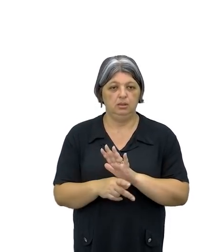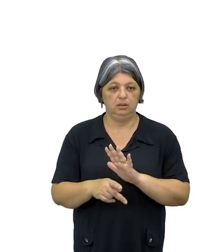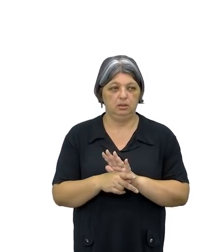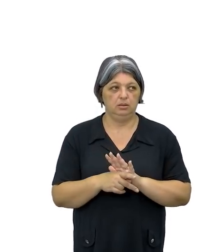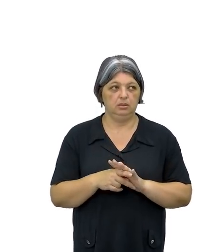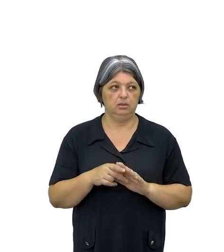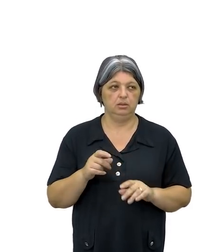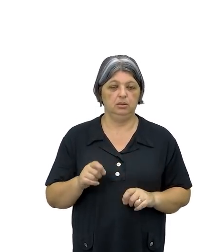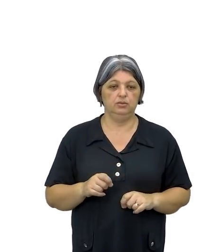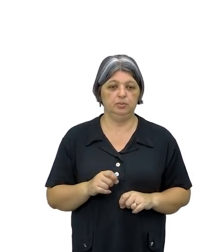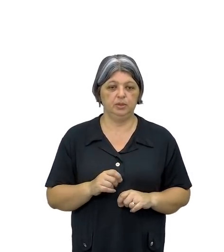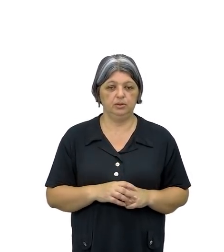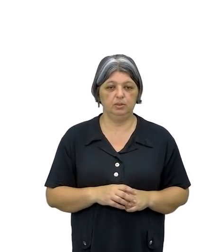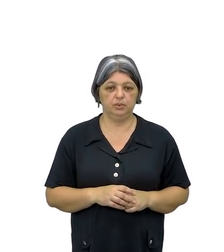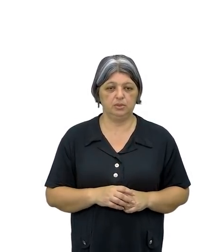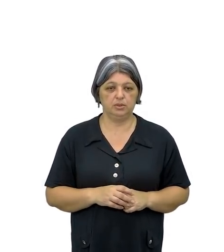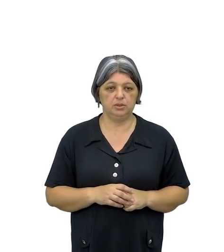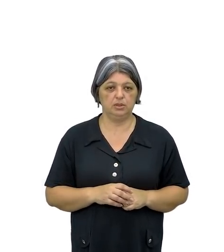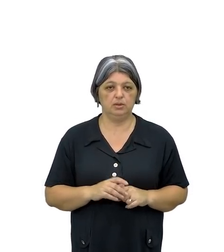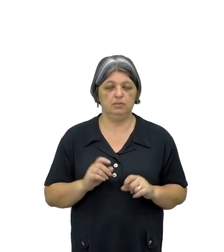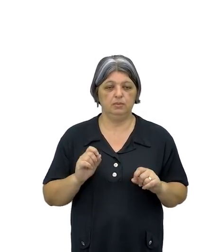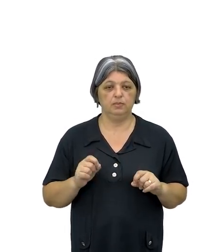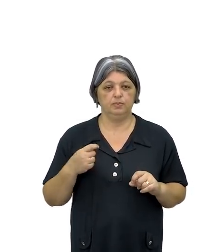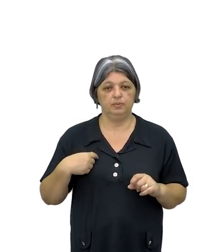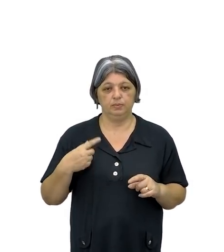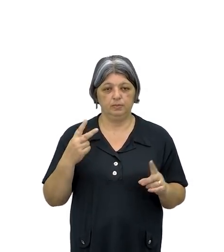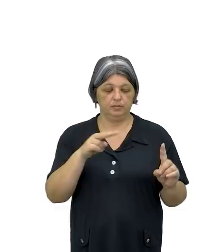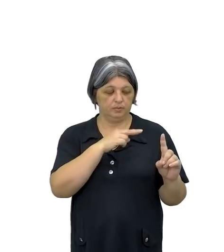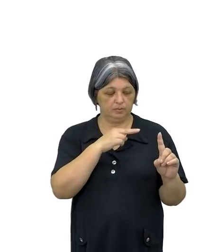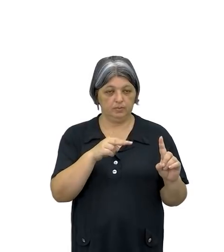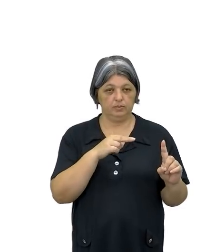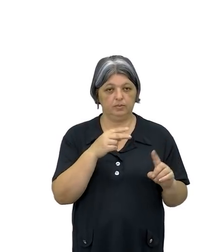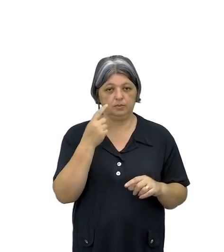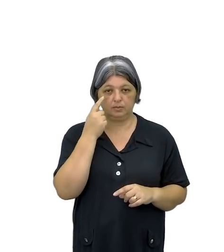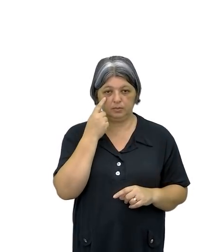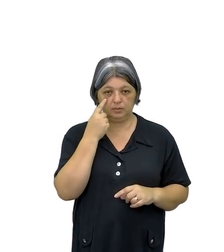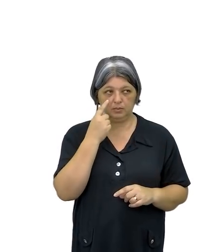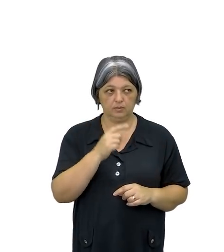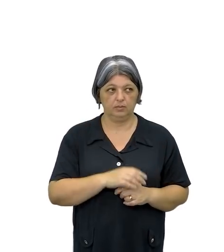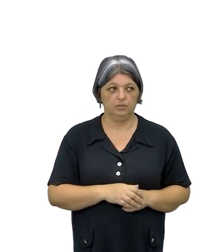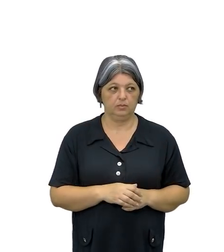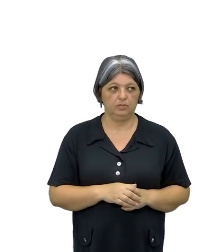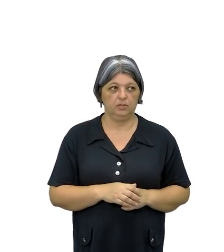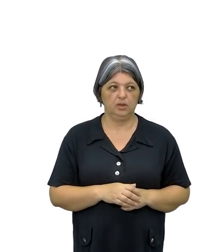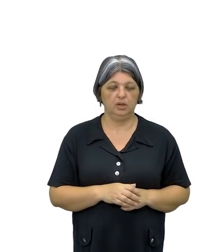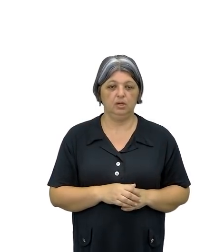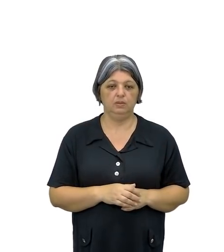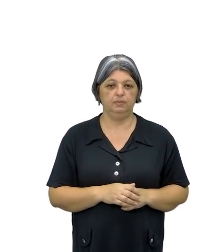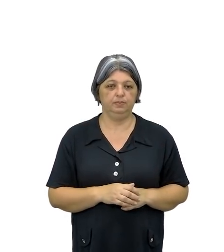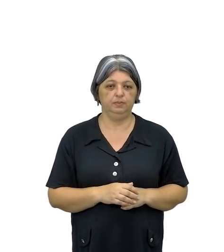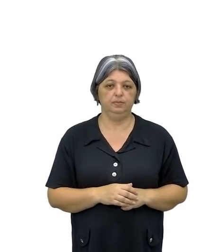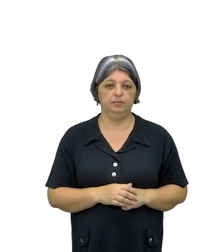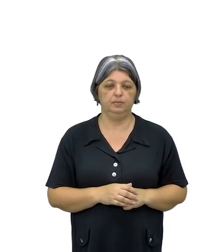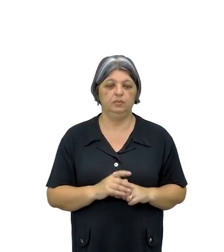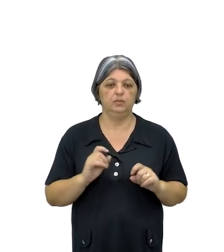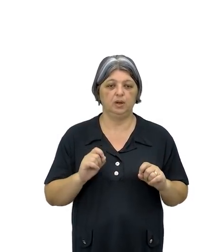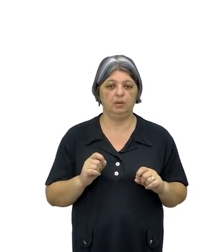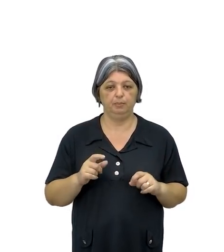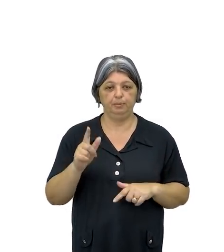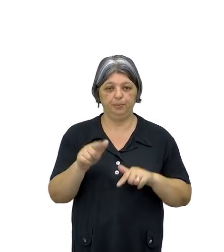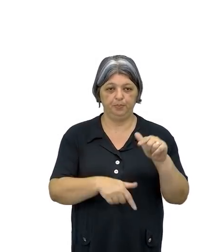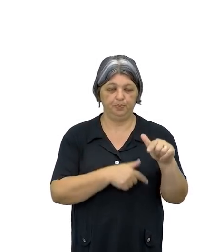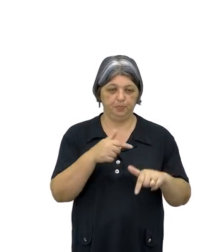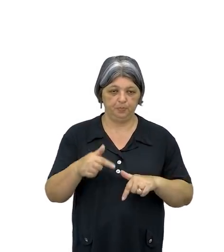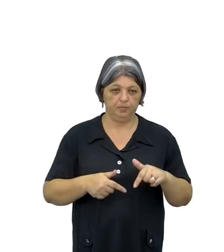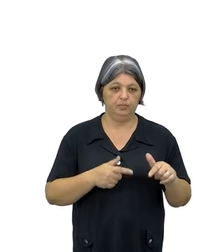dos estudantes, né? Então, aqui eu preciso olhar bastante de que forma eu, professor, vou trabalhar